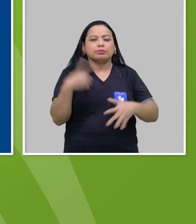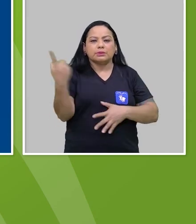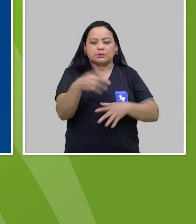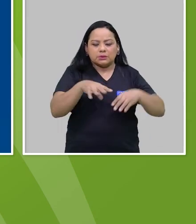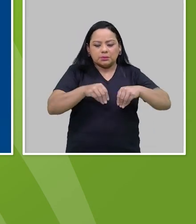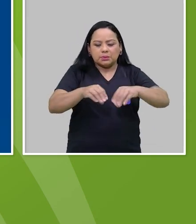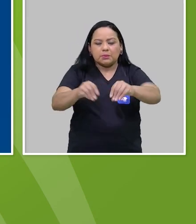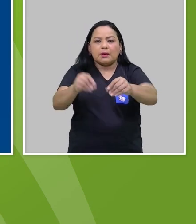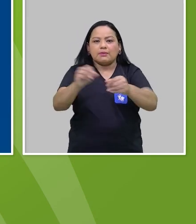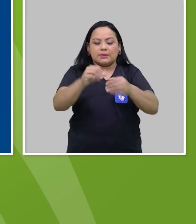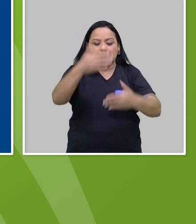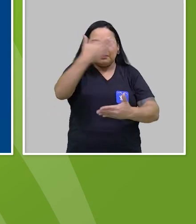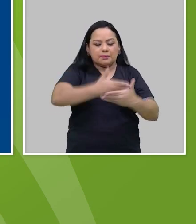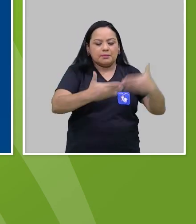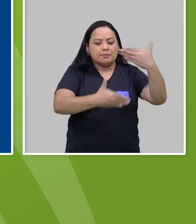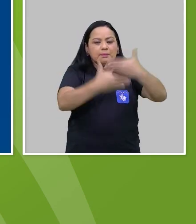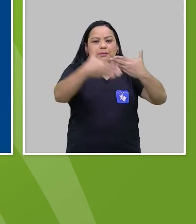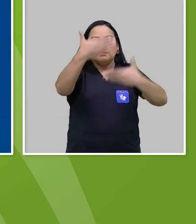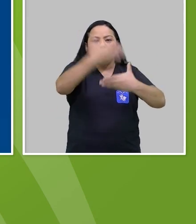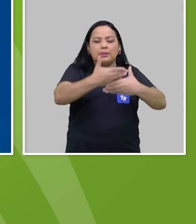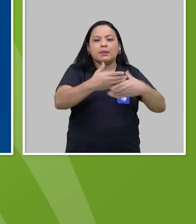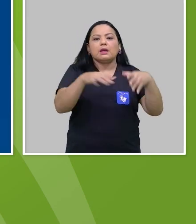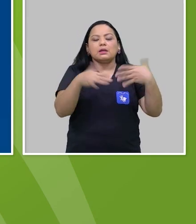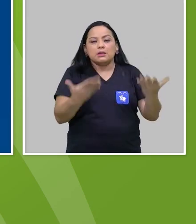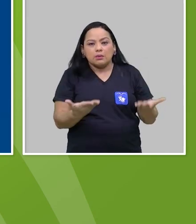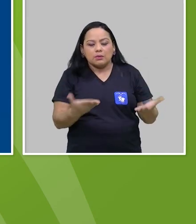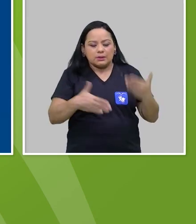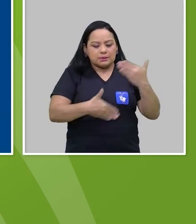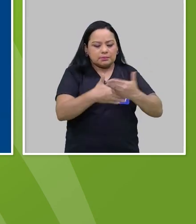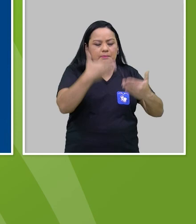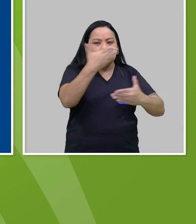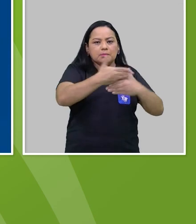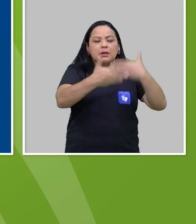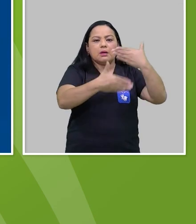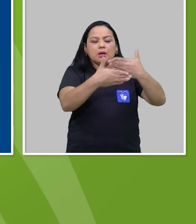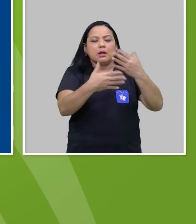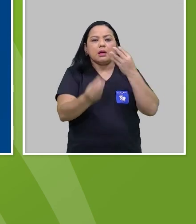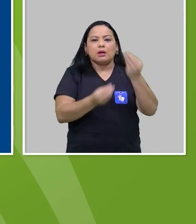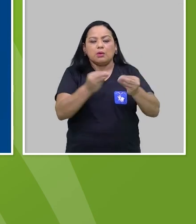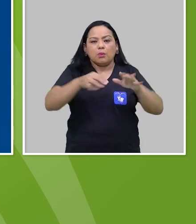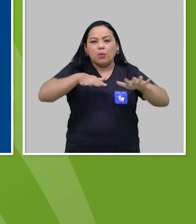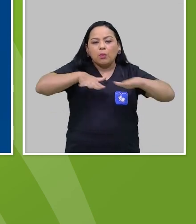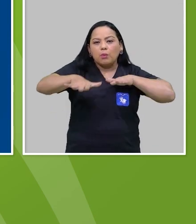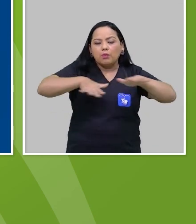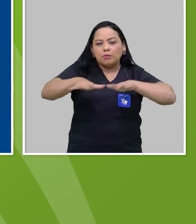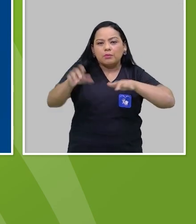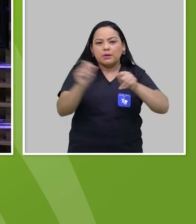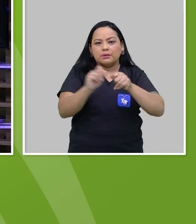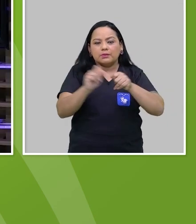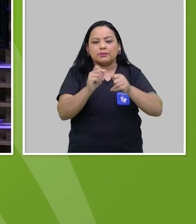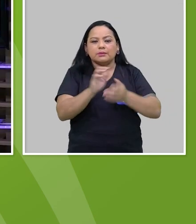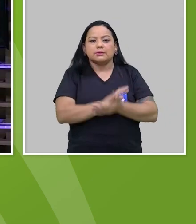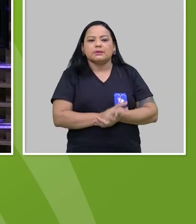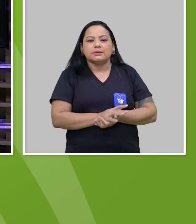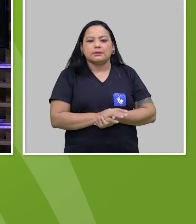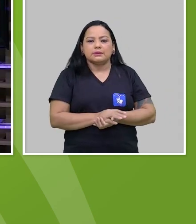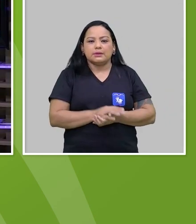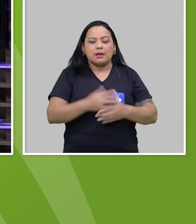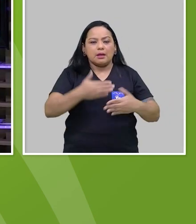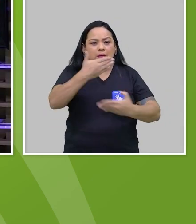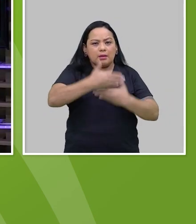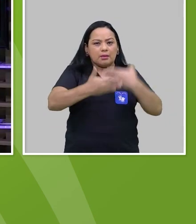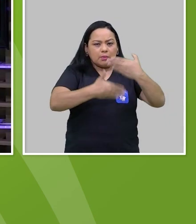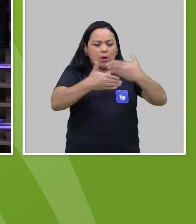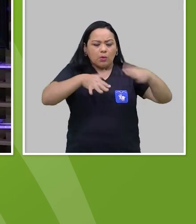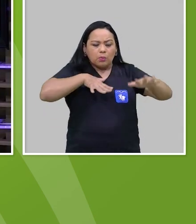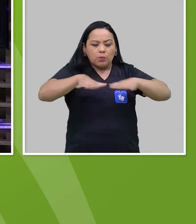por placas tectônicas, né? E essas placas tectônicas, elas se movem, ok? Elas vão se mover.